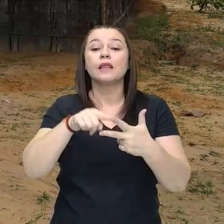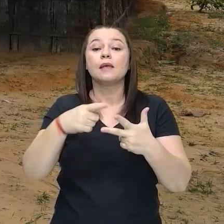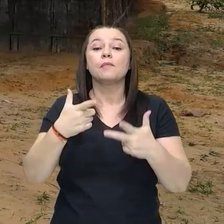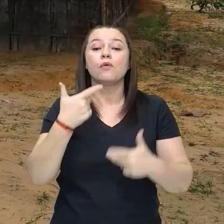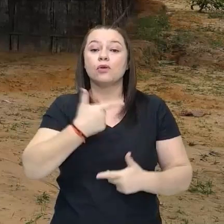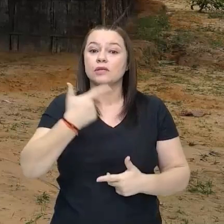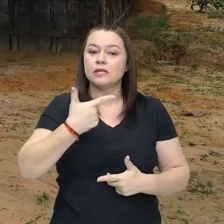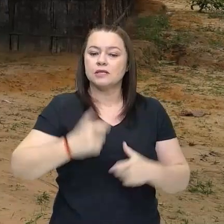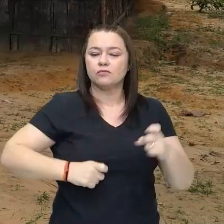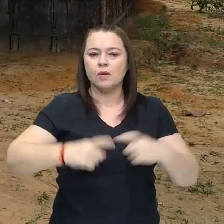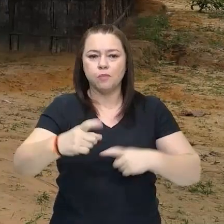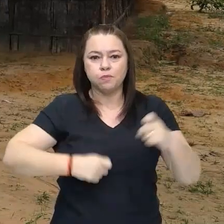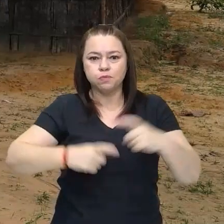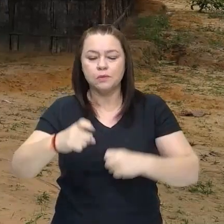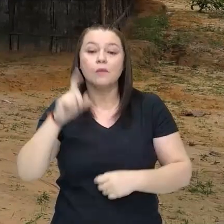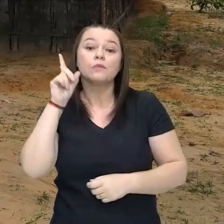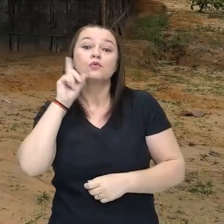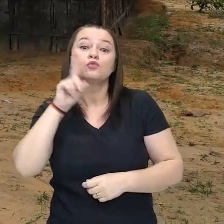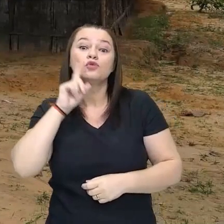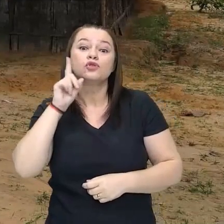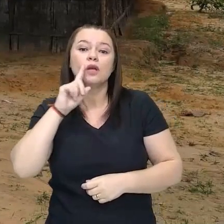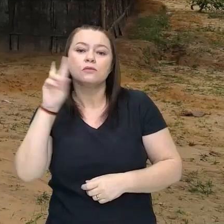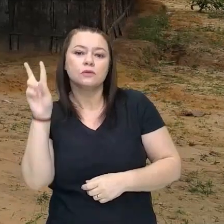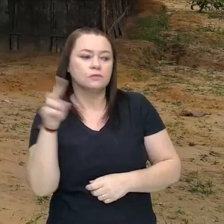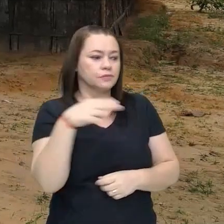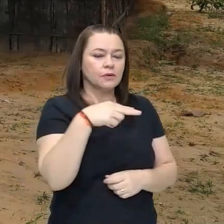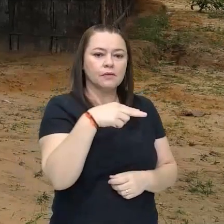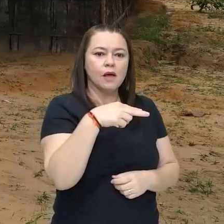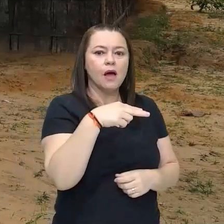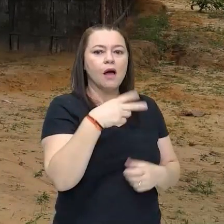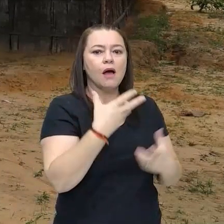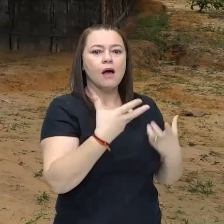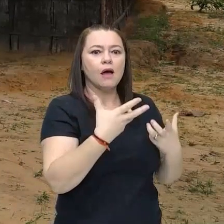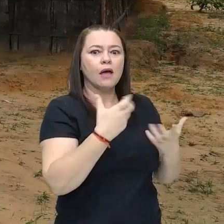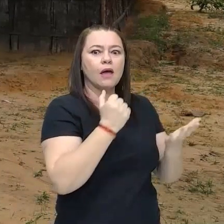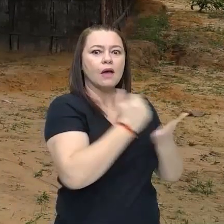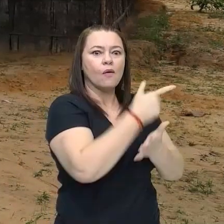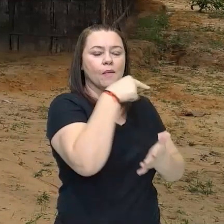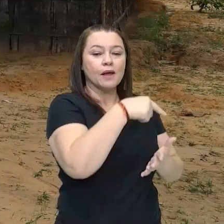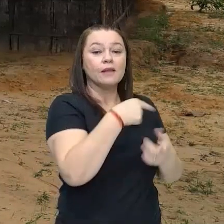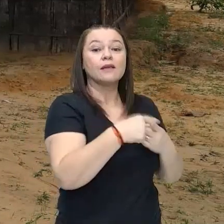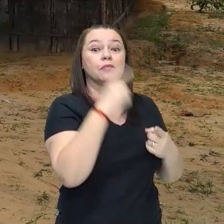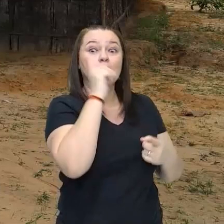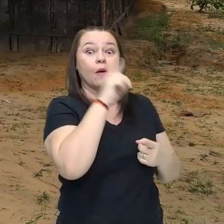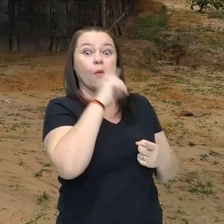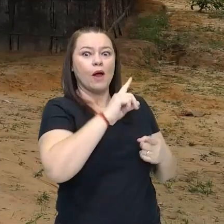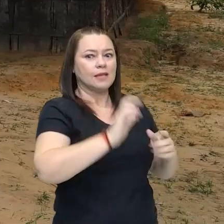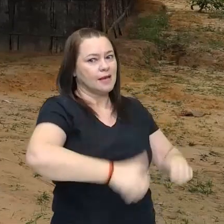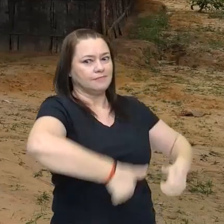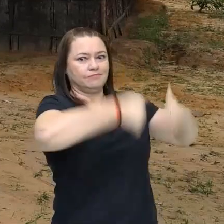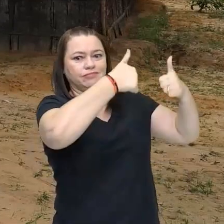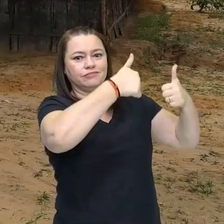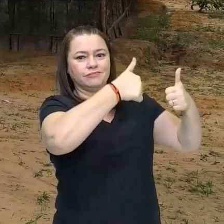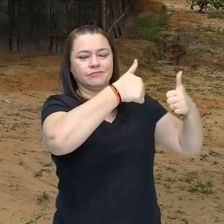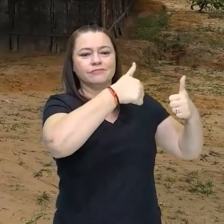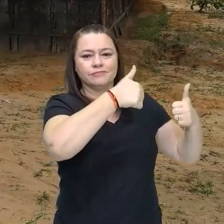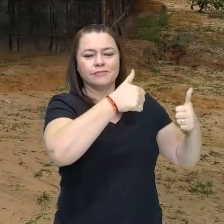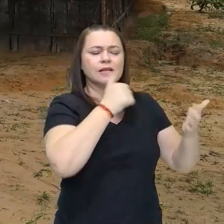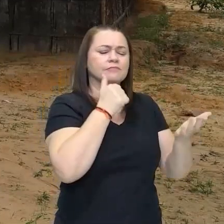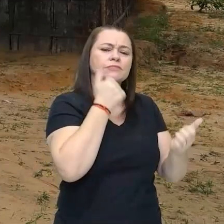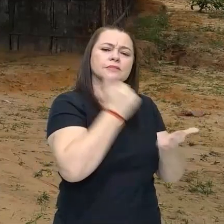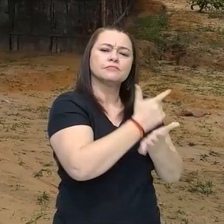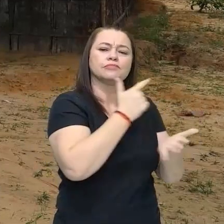Guerra Mundial, os Estados Unidos olha para cá de novo, começa a comprar sementes, e as sementes que vêm para cá, e as sementes que são